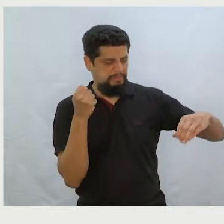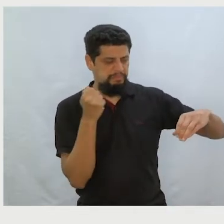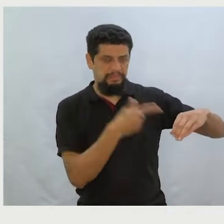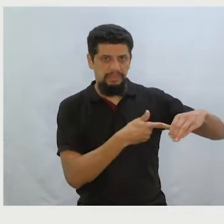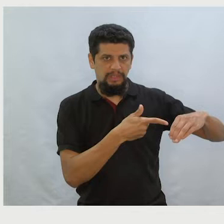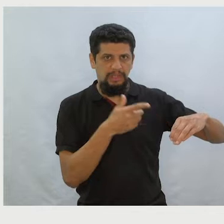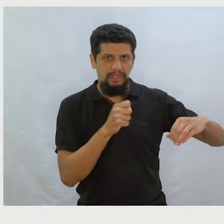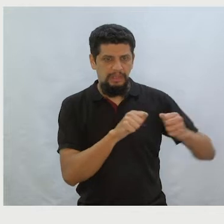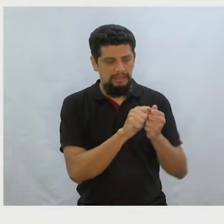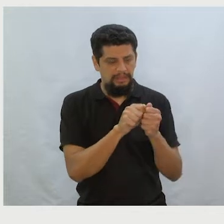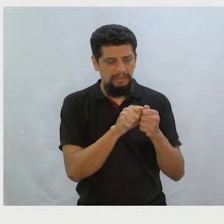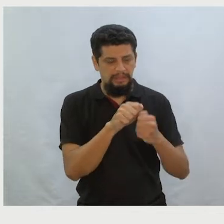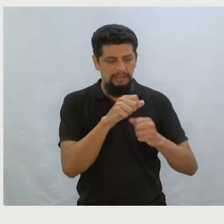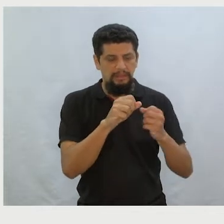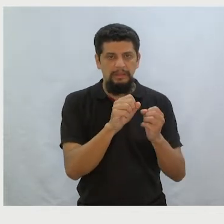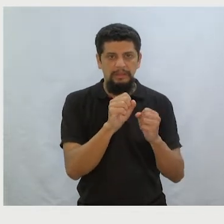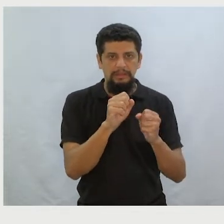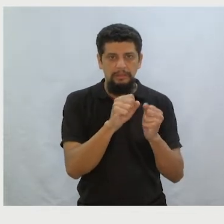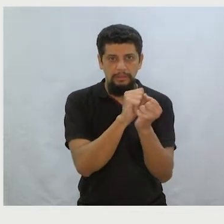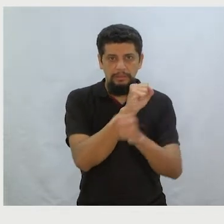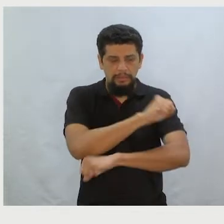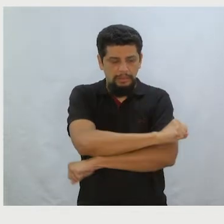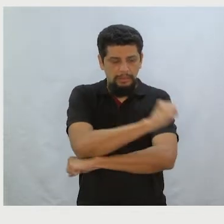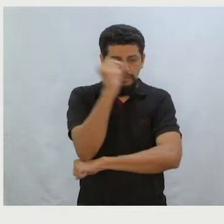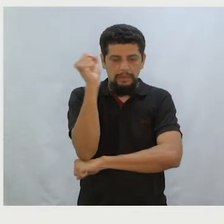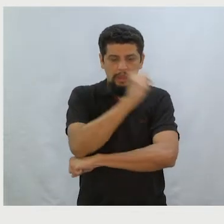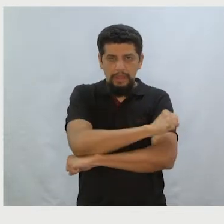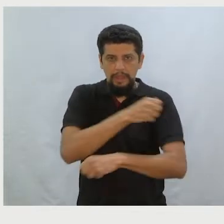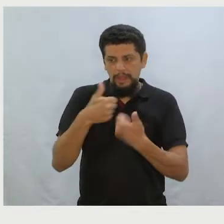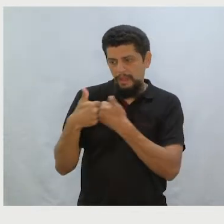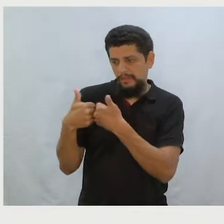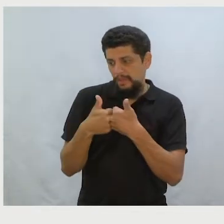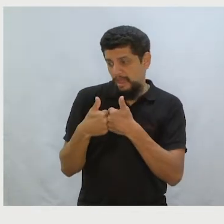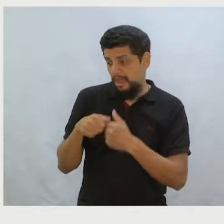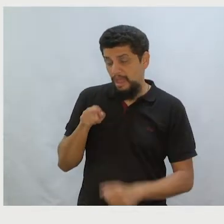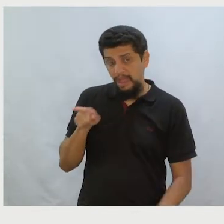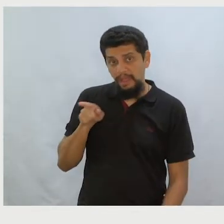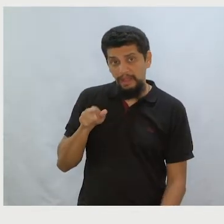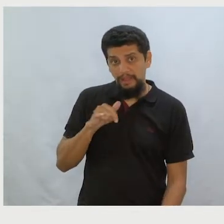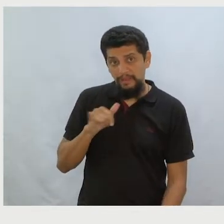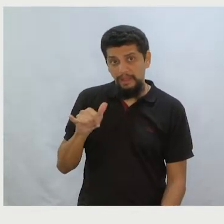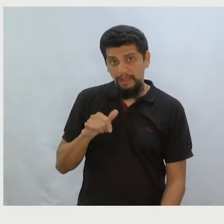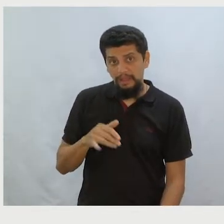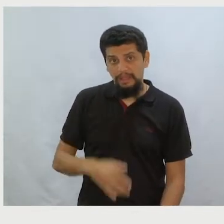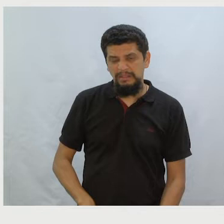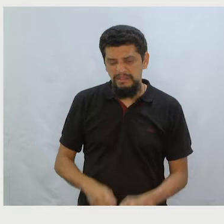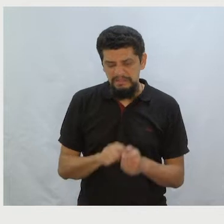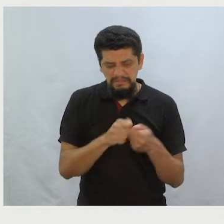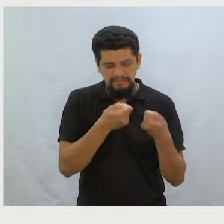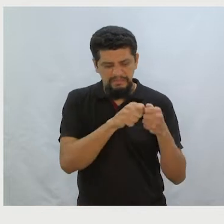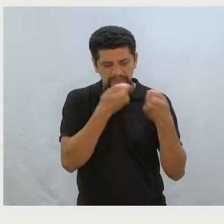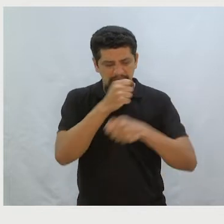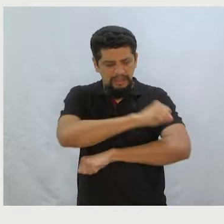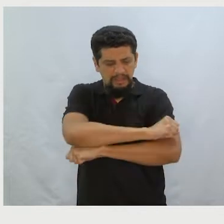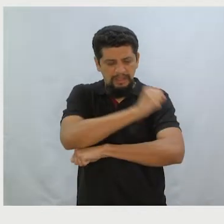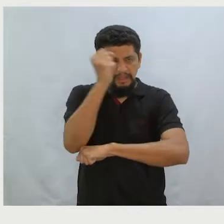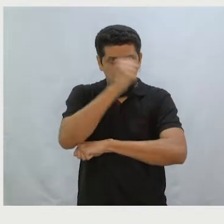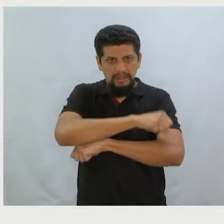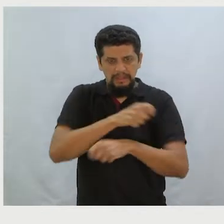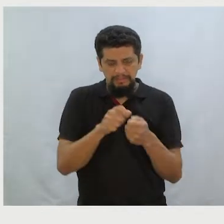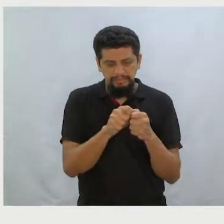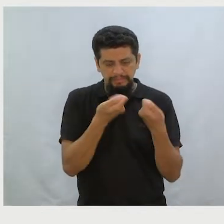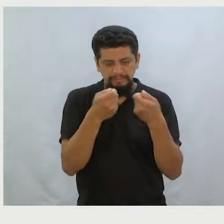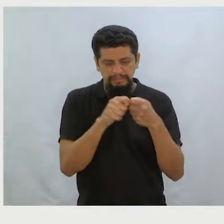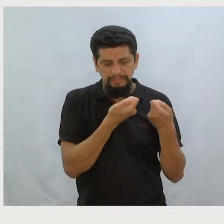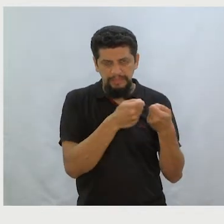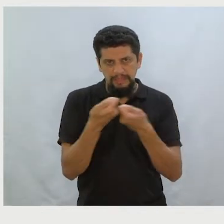que estilhaçou em mil pedaços a janela do vizinho ela disse que em mil pedaços é uma adjunto